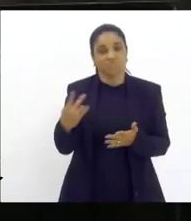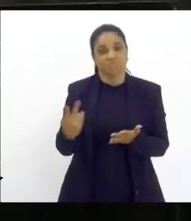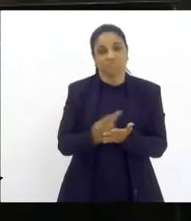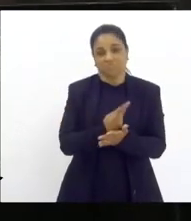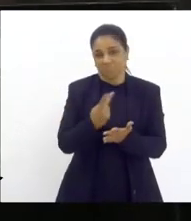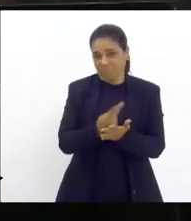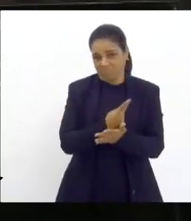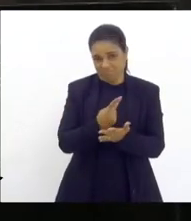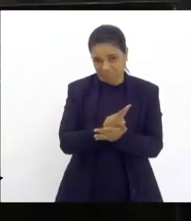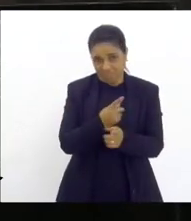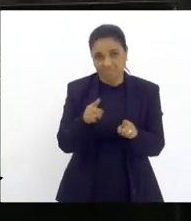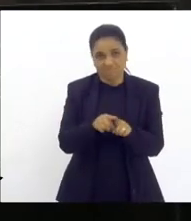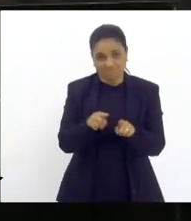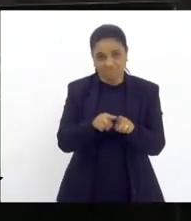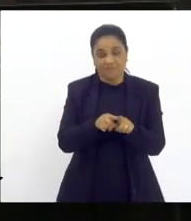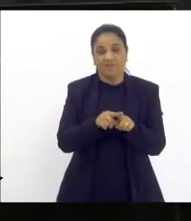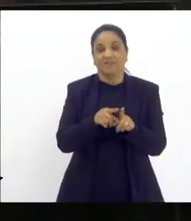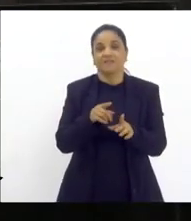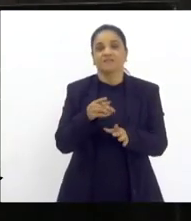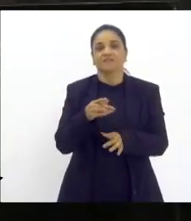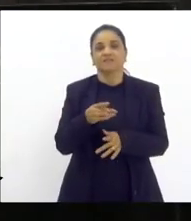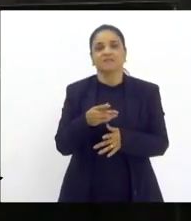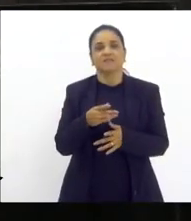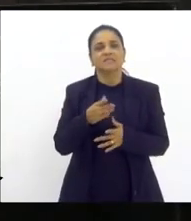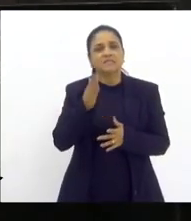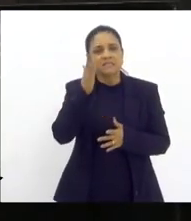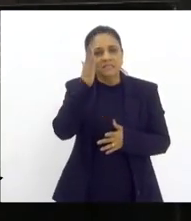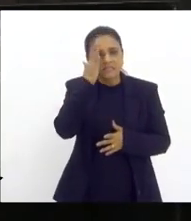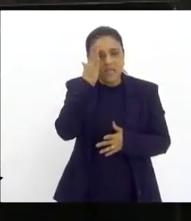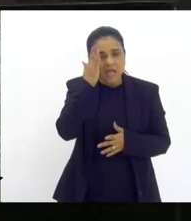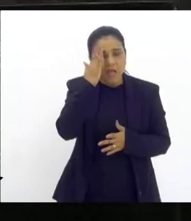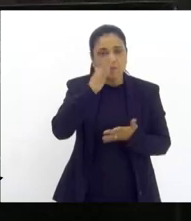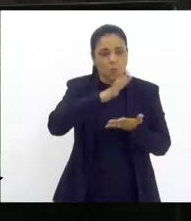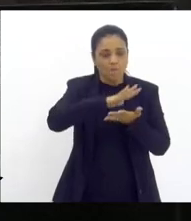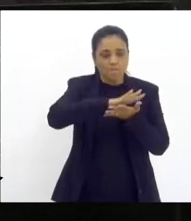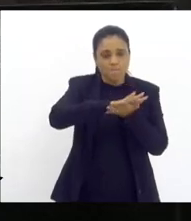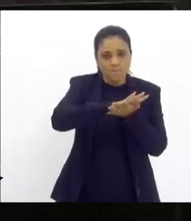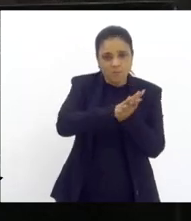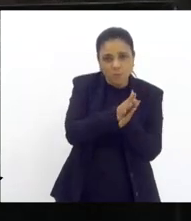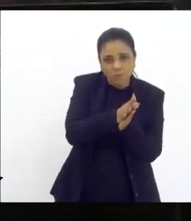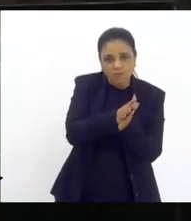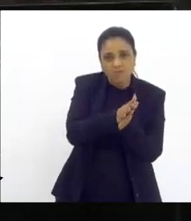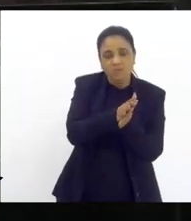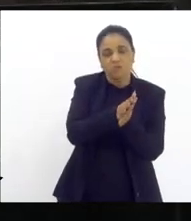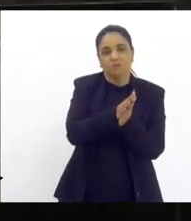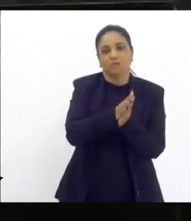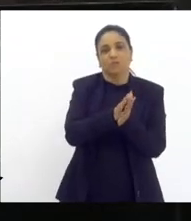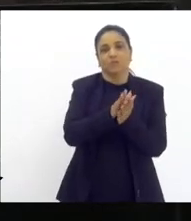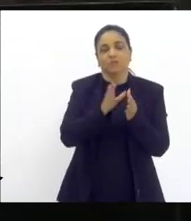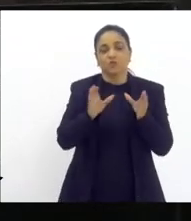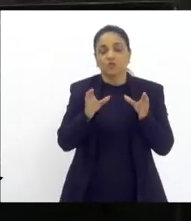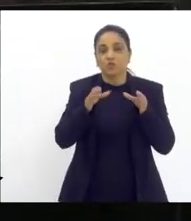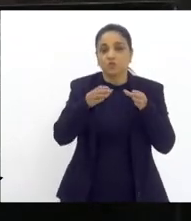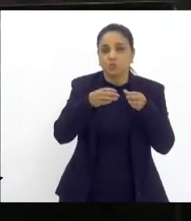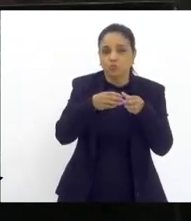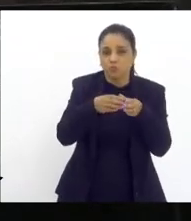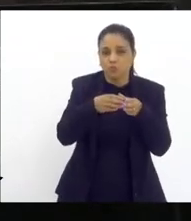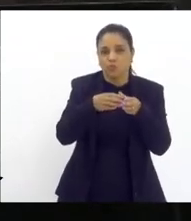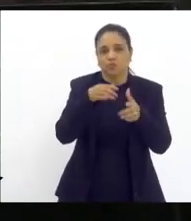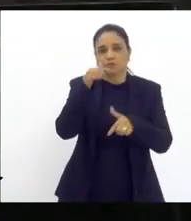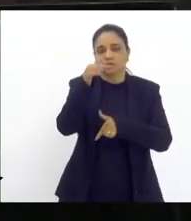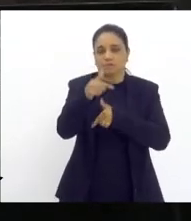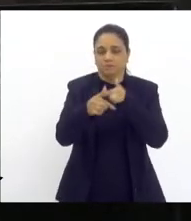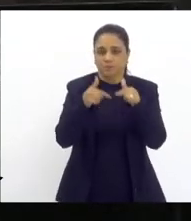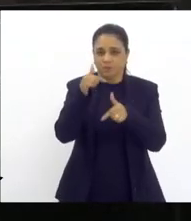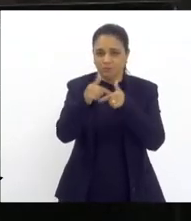no fundo no fundo do fundo a um preconceito de classe contra classe trabalhadora